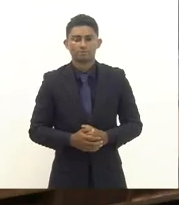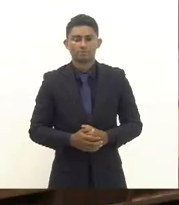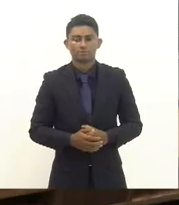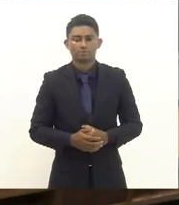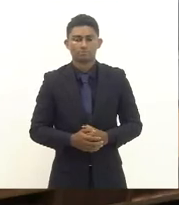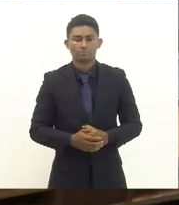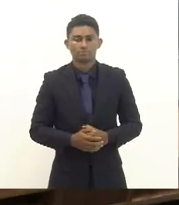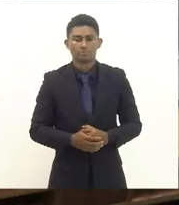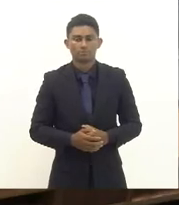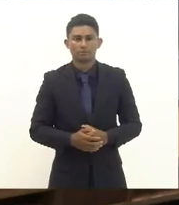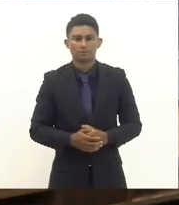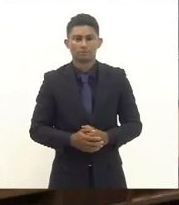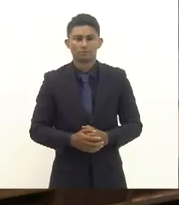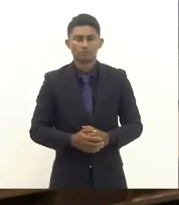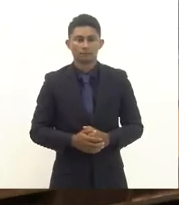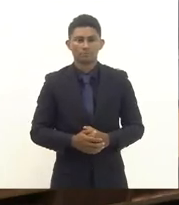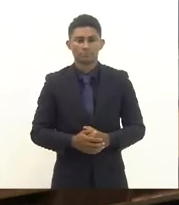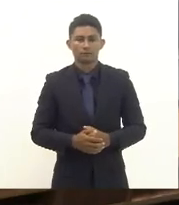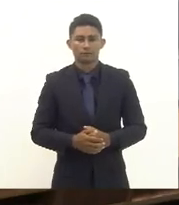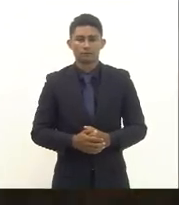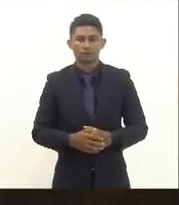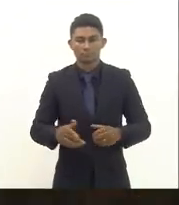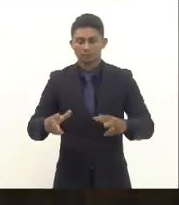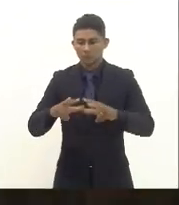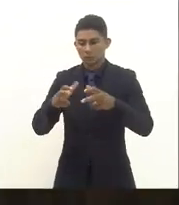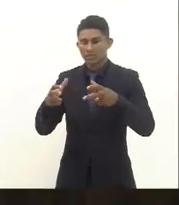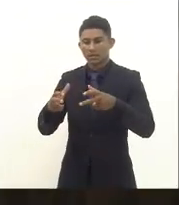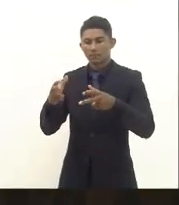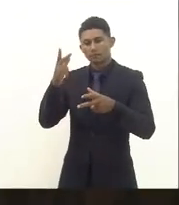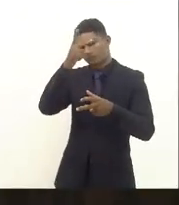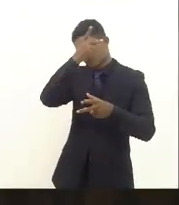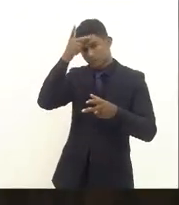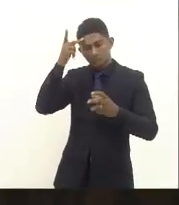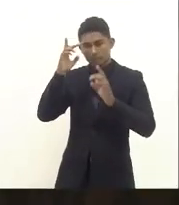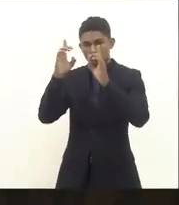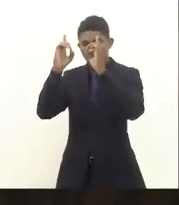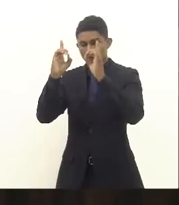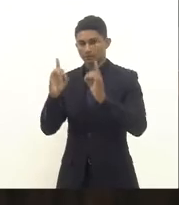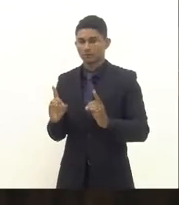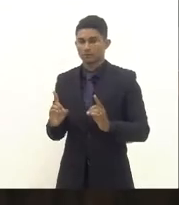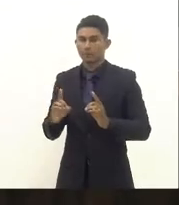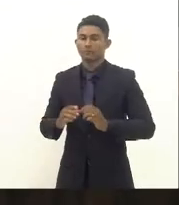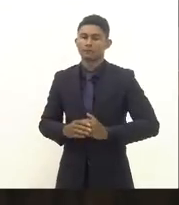a fazer o motivo pela comissão da pessoa com deficiência